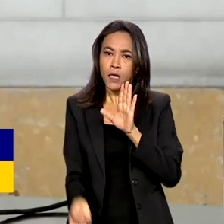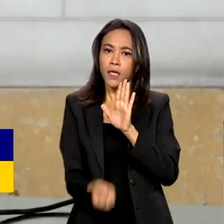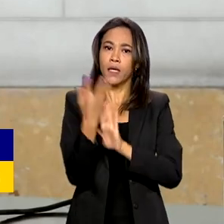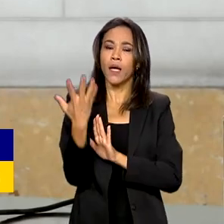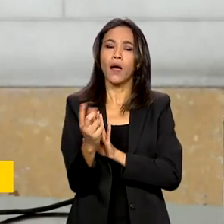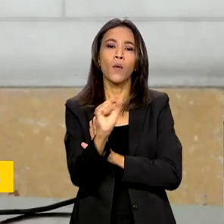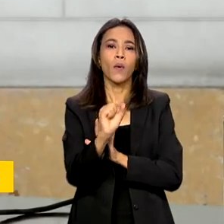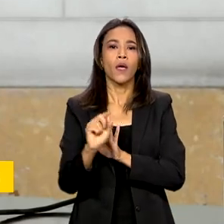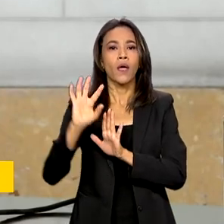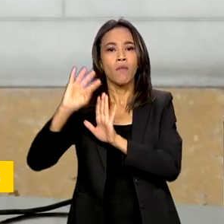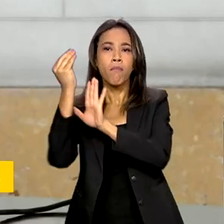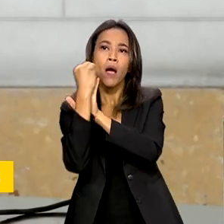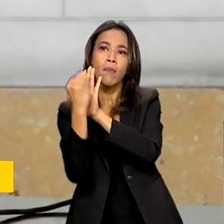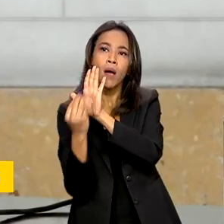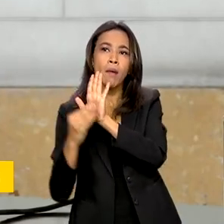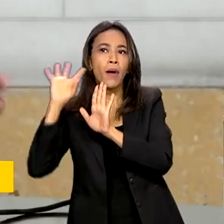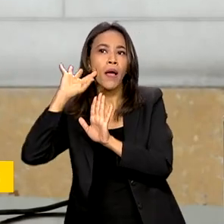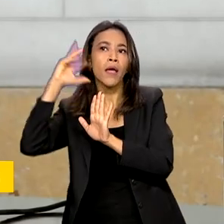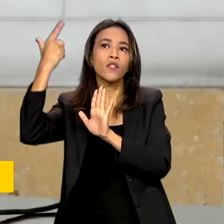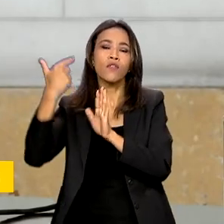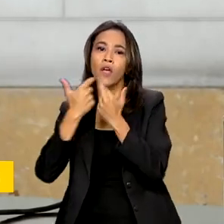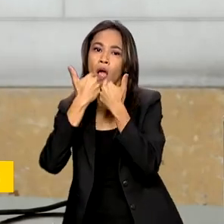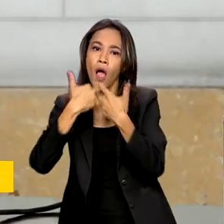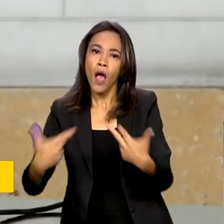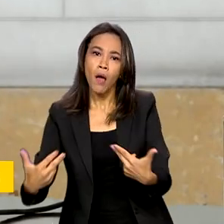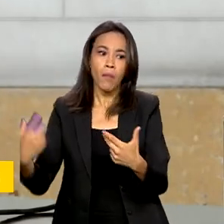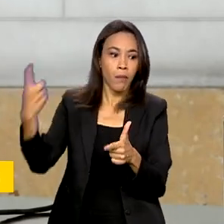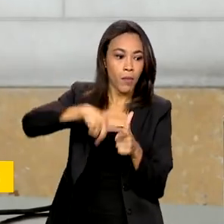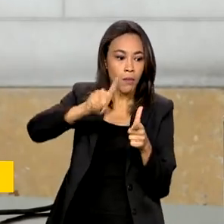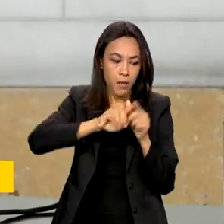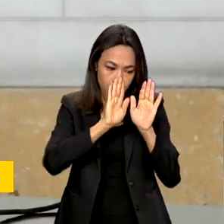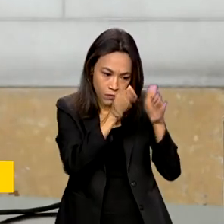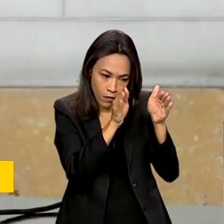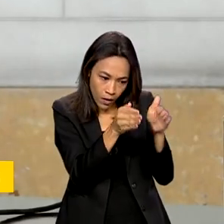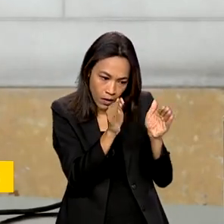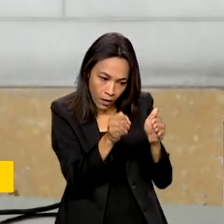formularmos soluções inovadoras para problemas específicos bem identificados.